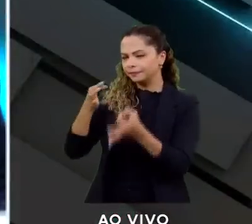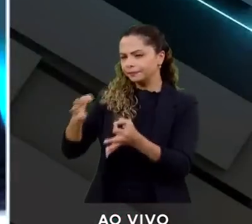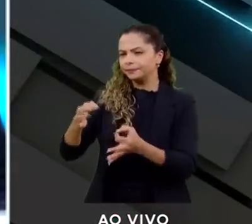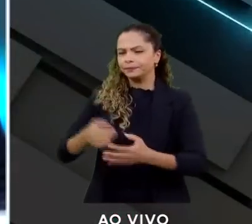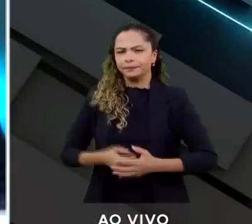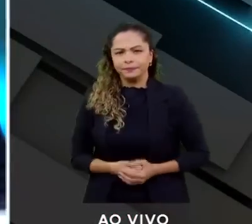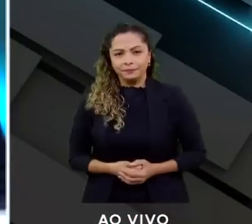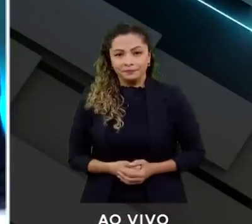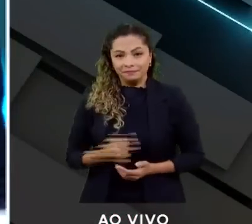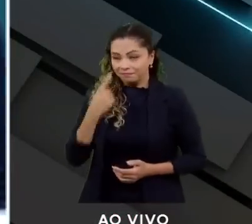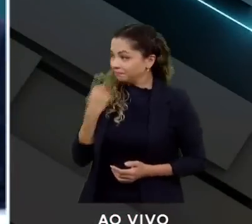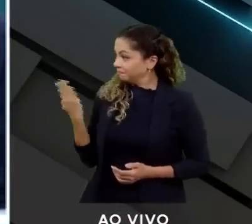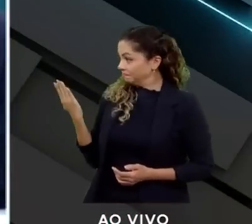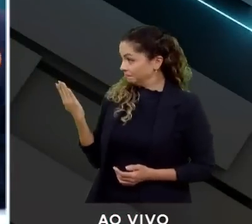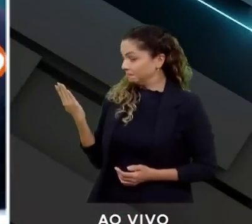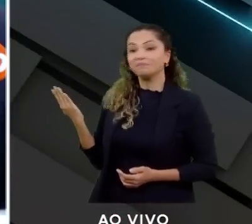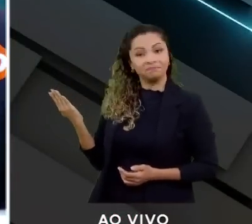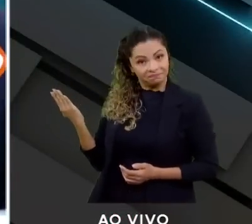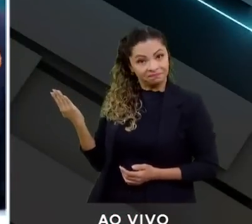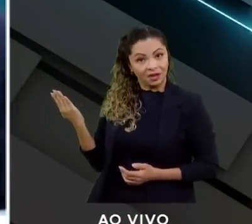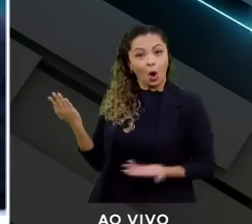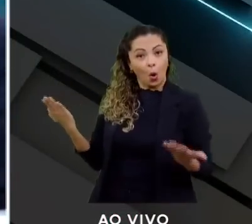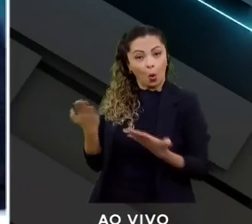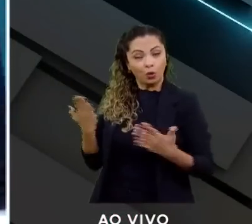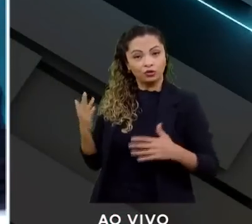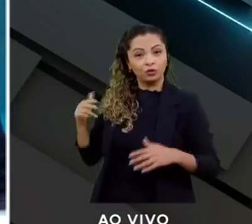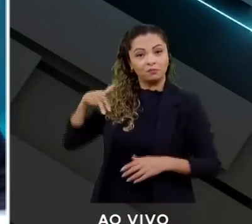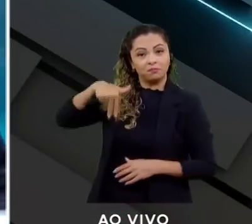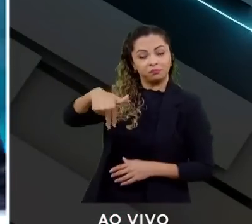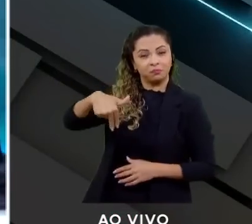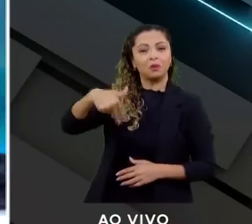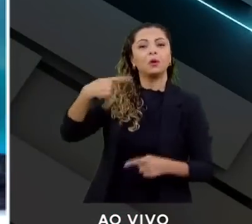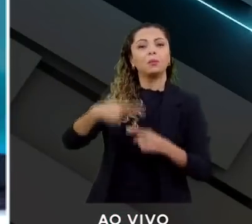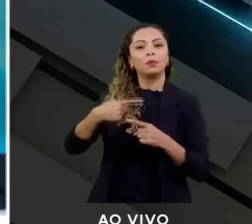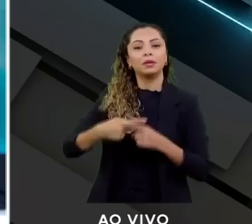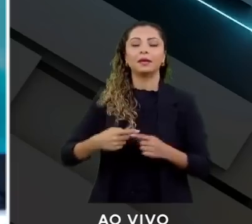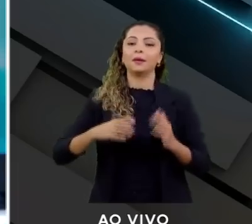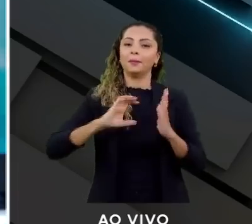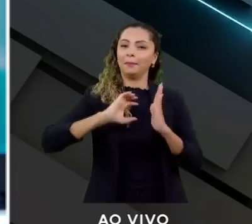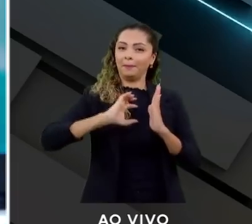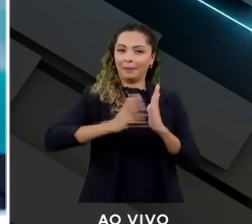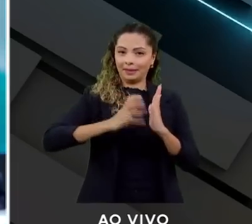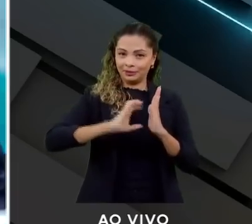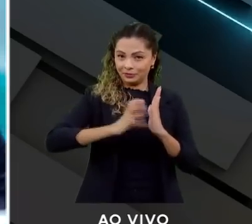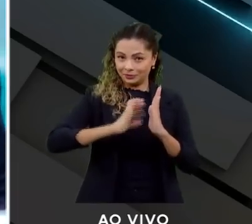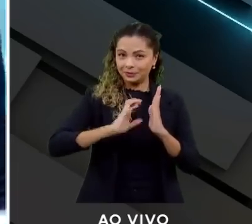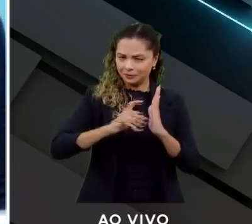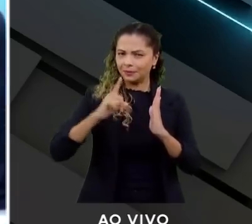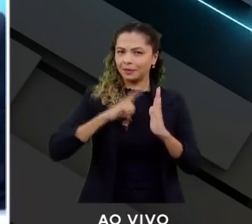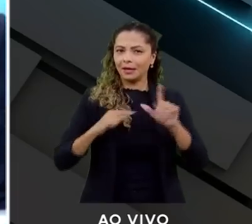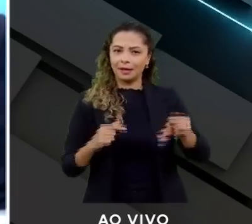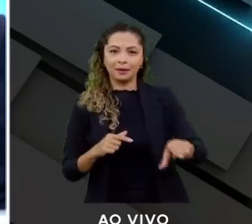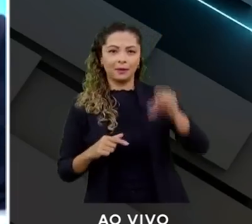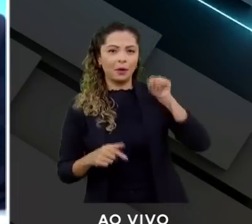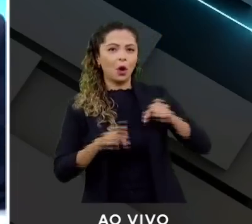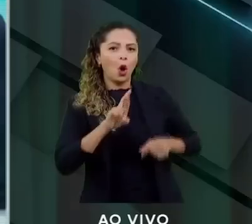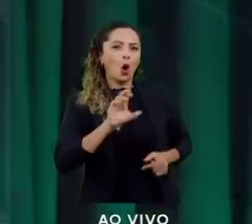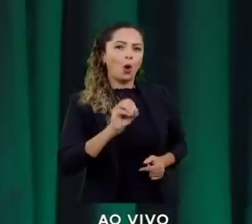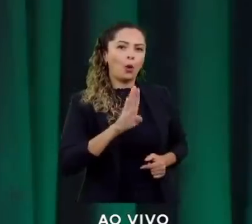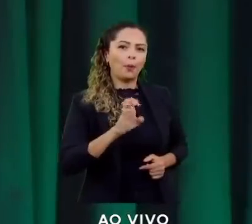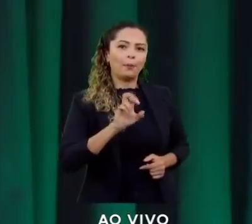nessa cadeira hoje porque o nome escolhido Originalmente pelo seu partido Roberto Jefferson foi impedido disputar